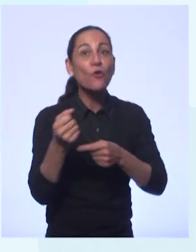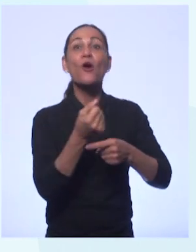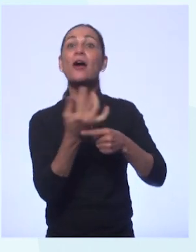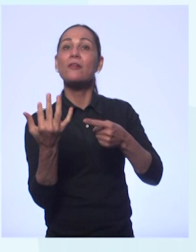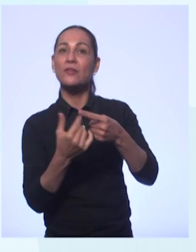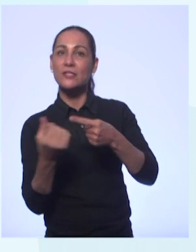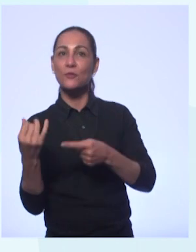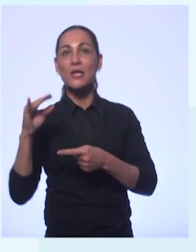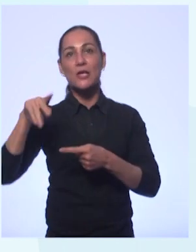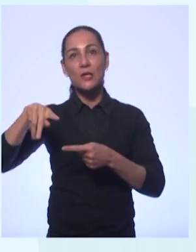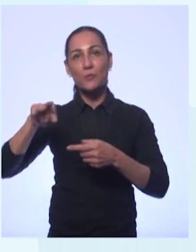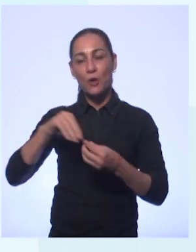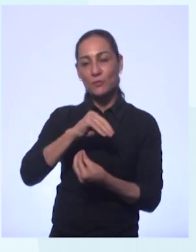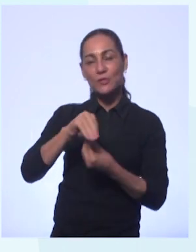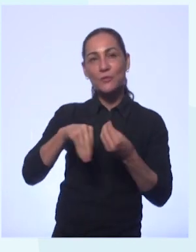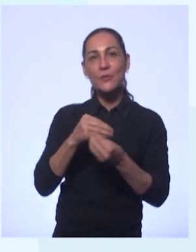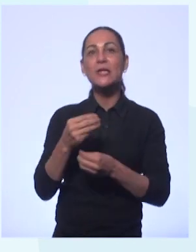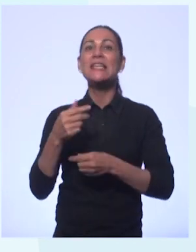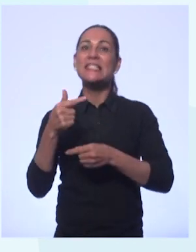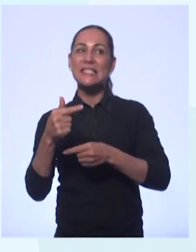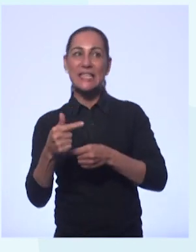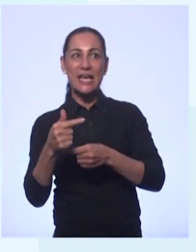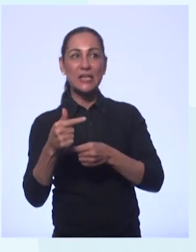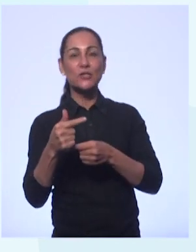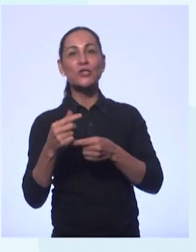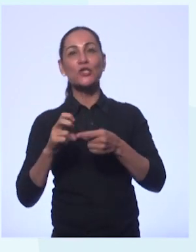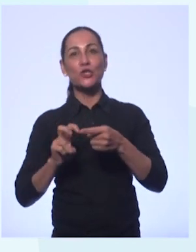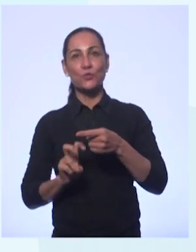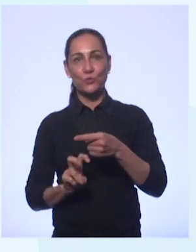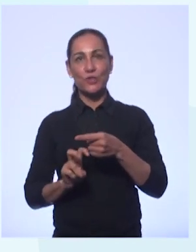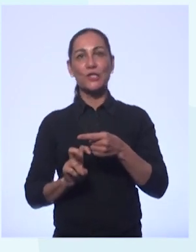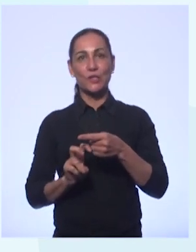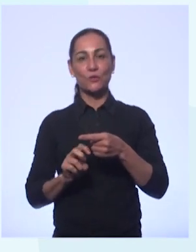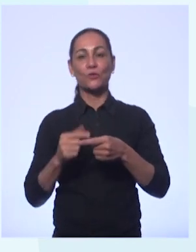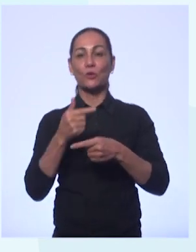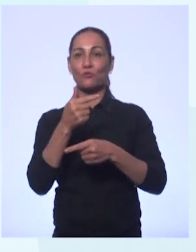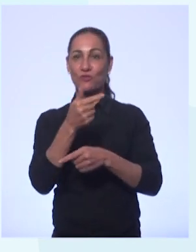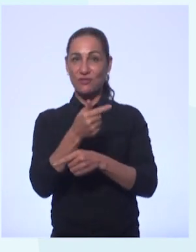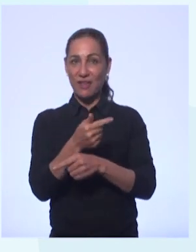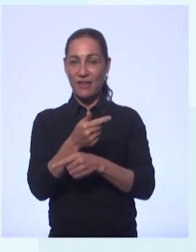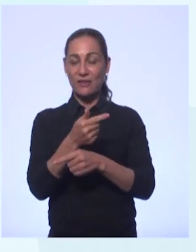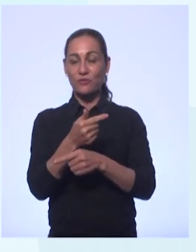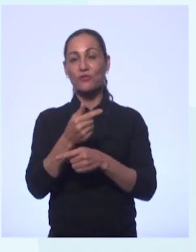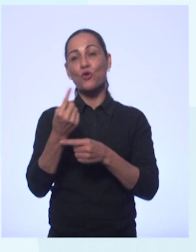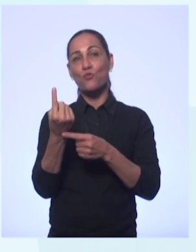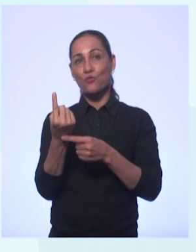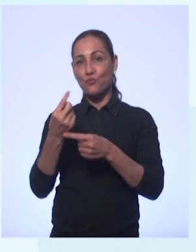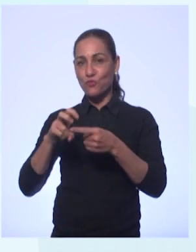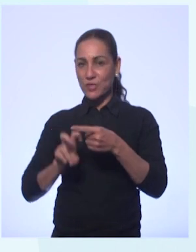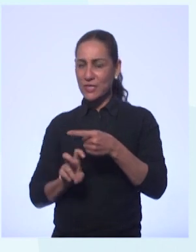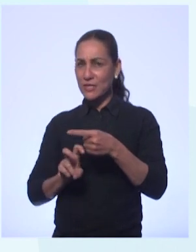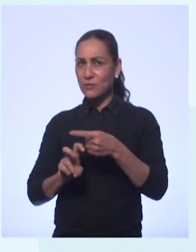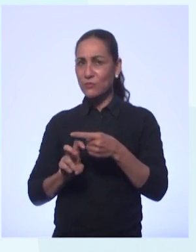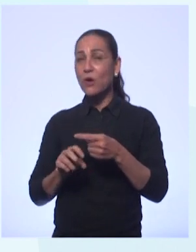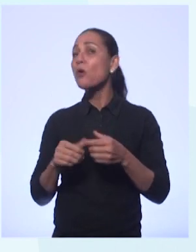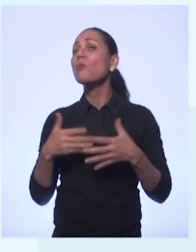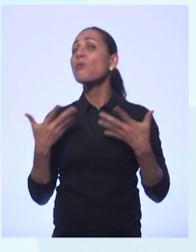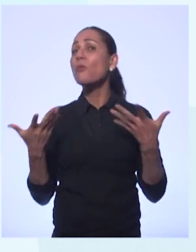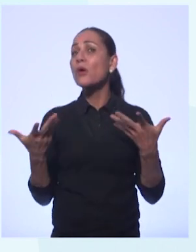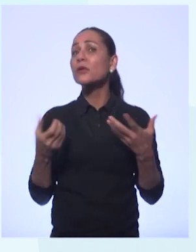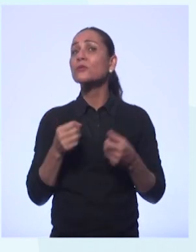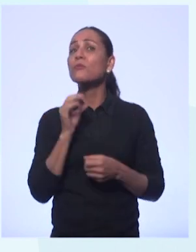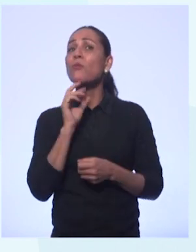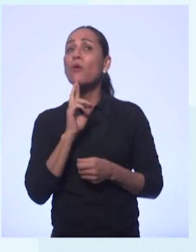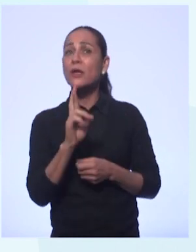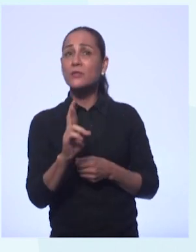imprópria dessa forma mista. 7 inteiros e 1 quinto. Então, 7 inteiros e 1 quinto. Ah, quanto será que dá? Professora